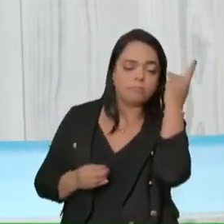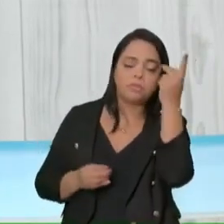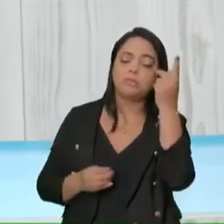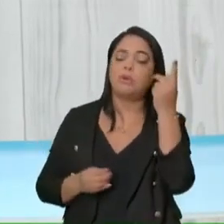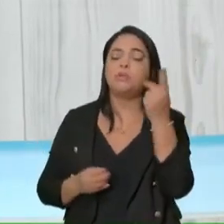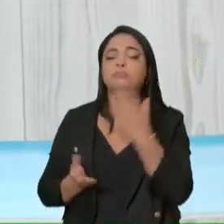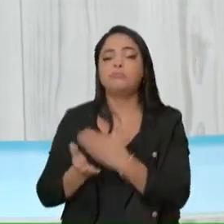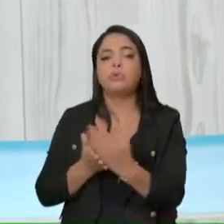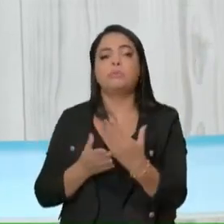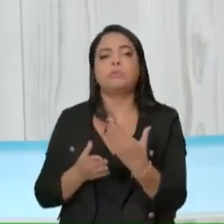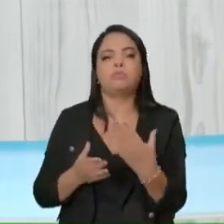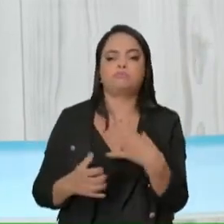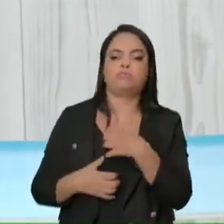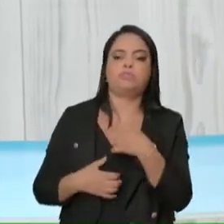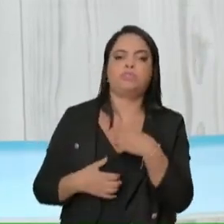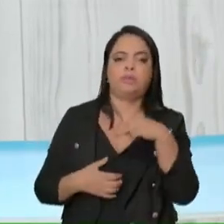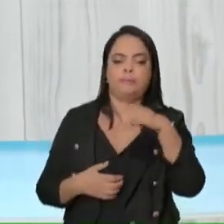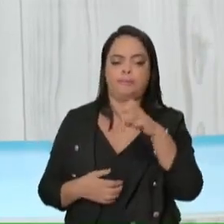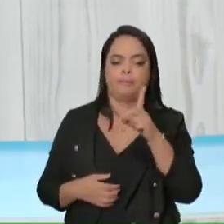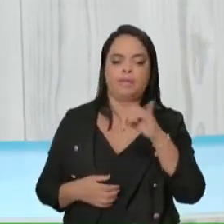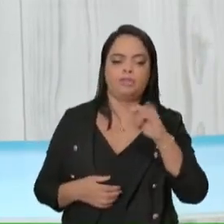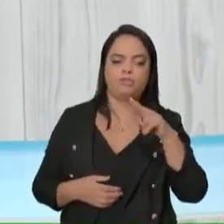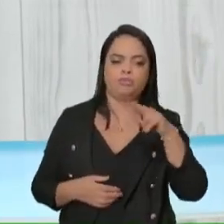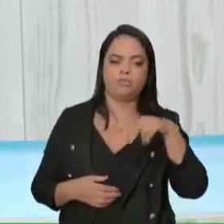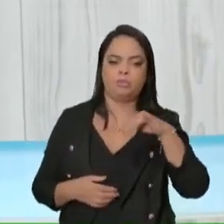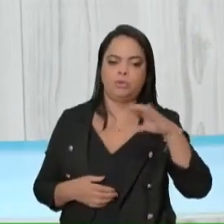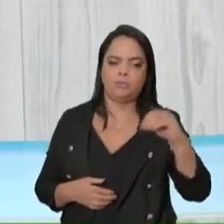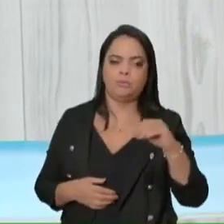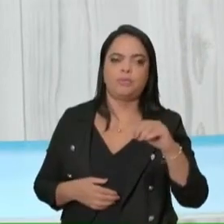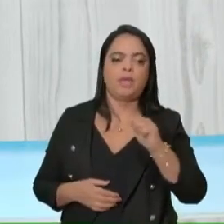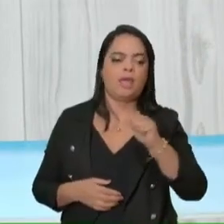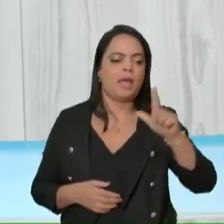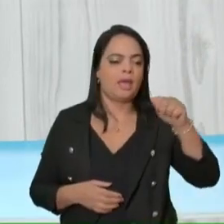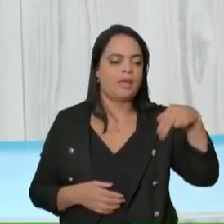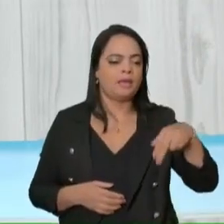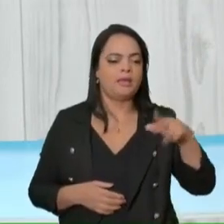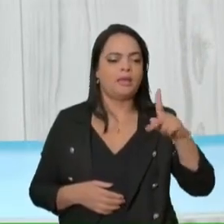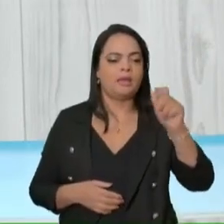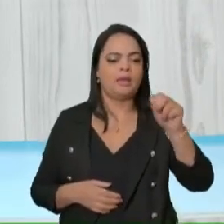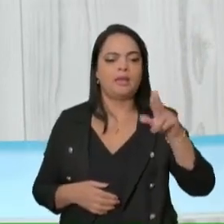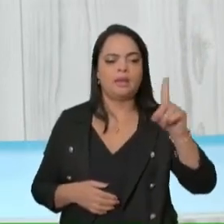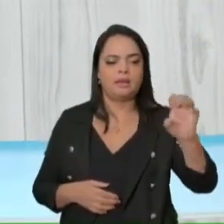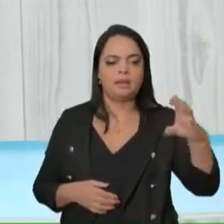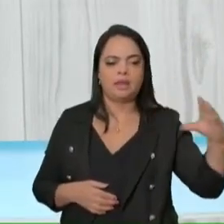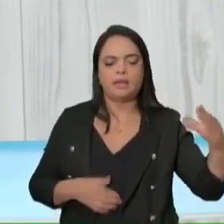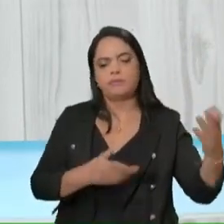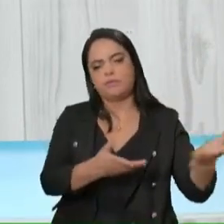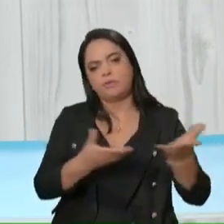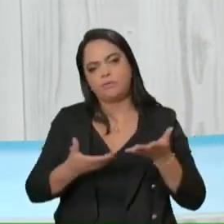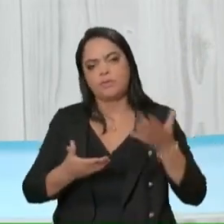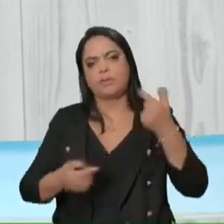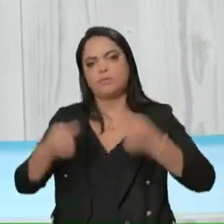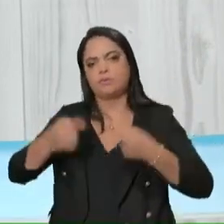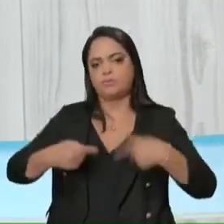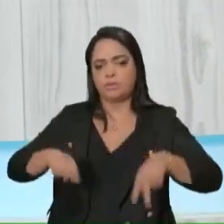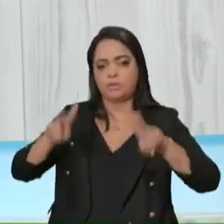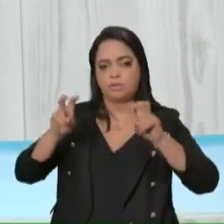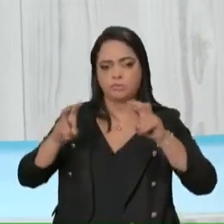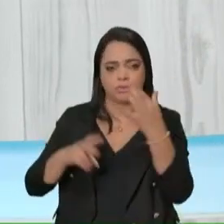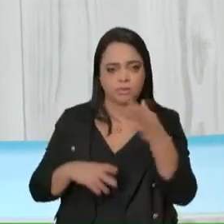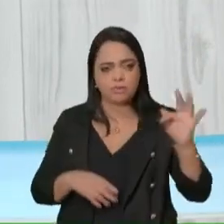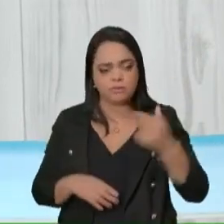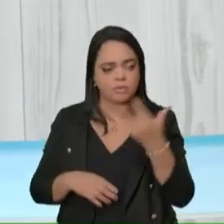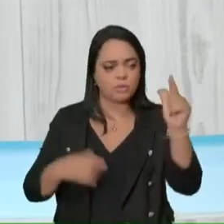tendo esses movimentos mediúnicos. Allan Kardec era chamado para falar sobre isso ao longo, né, da França, em outros locais, e as